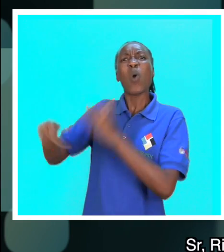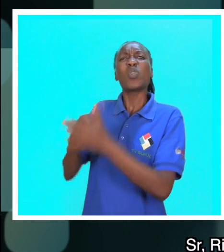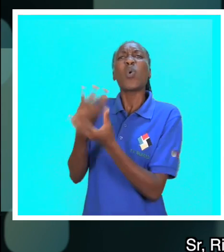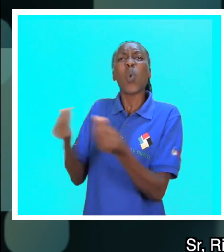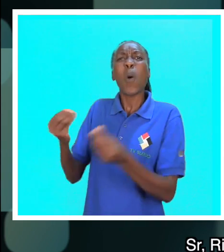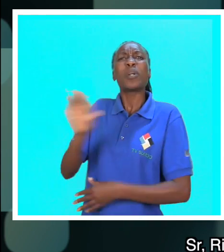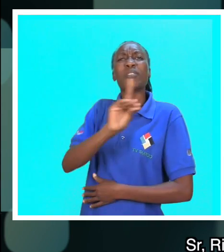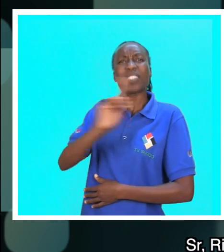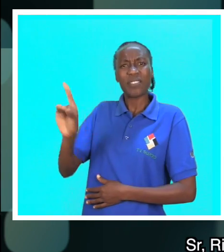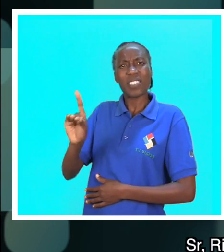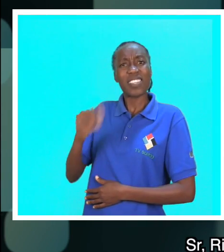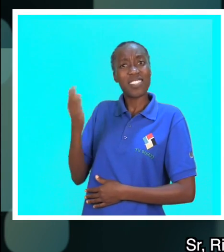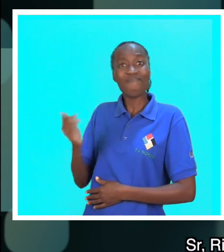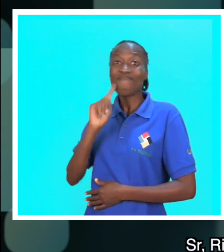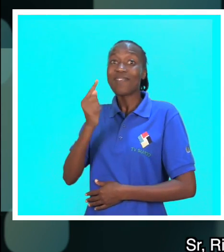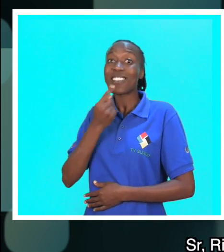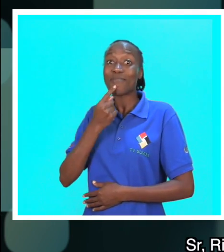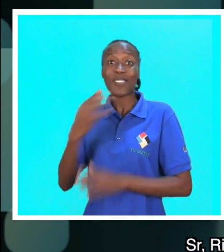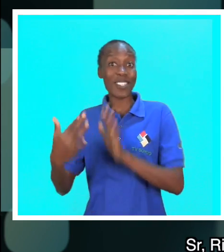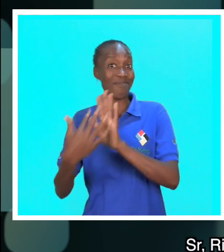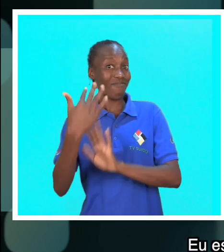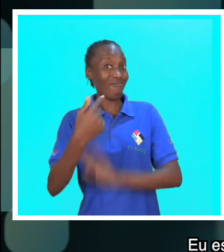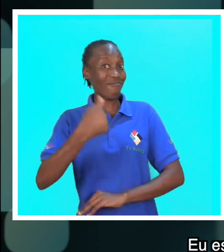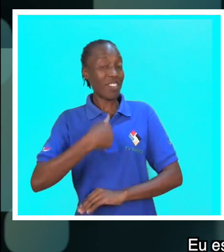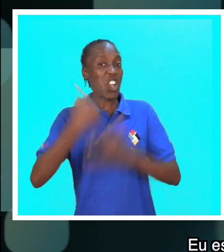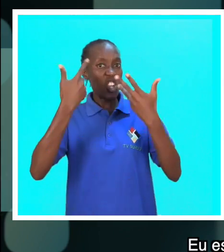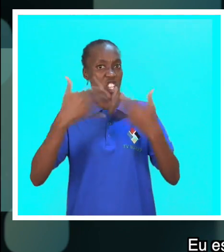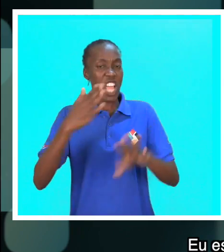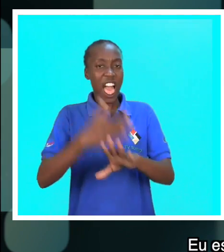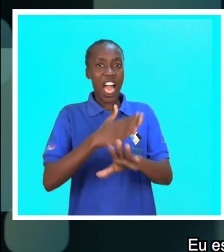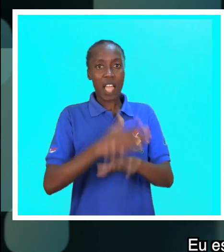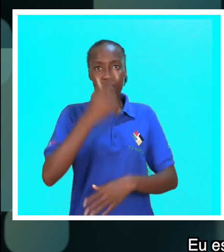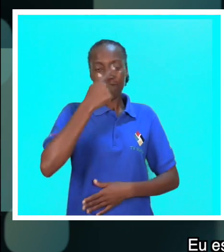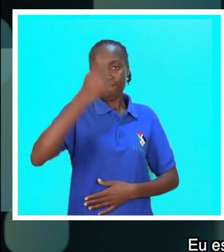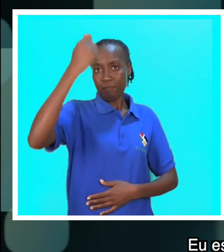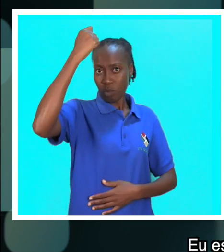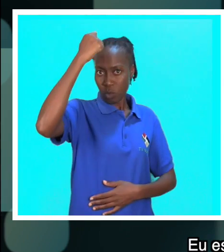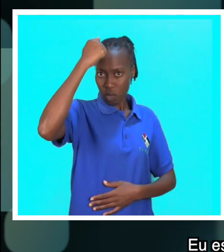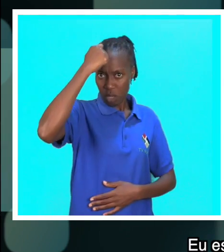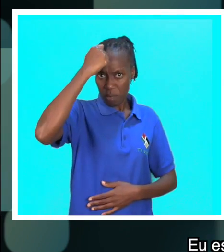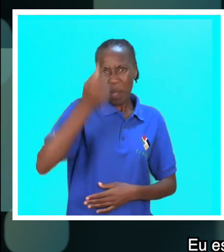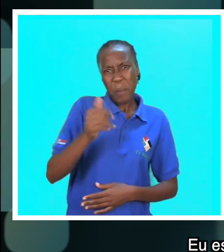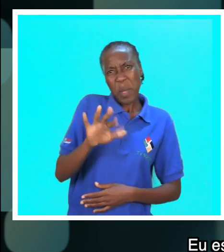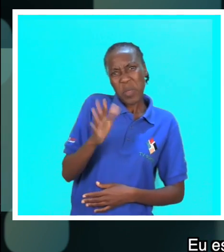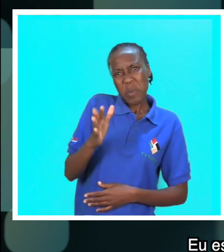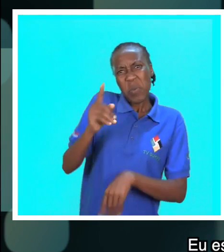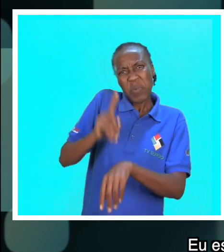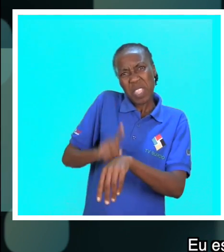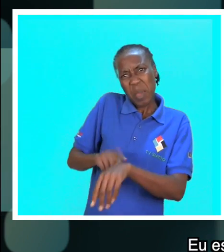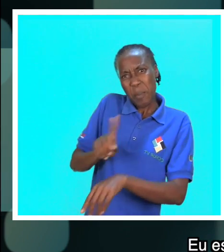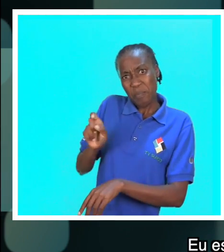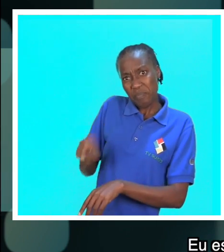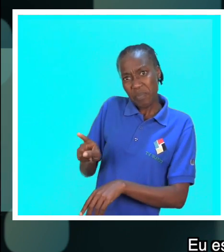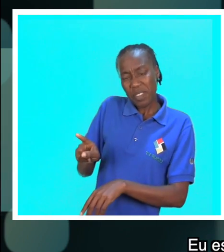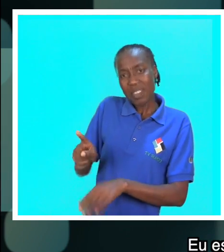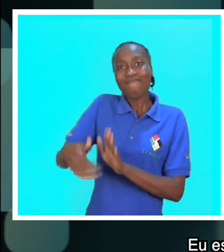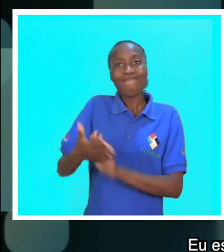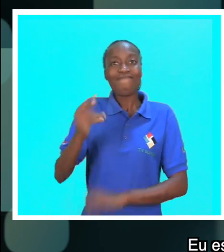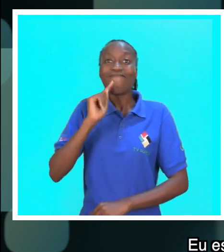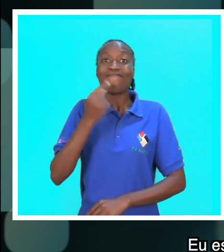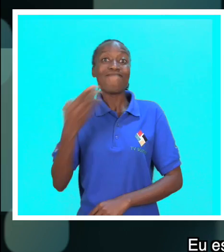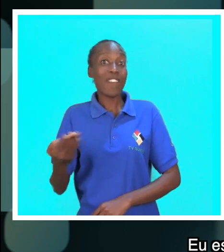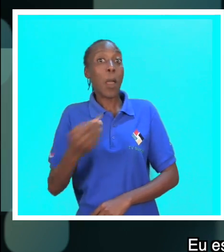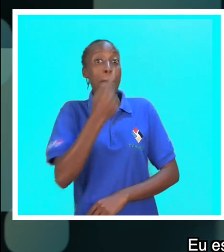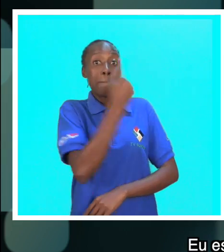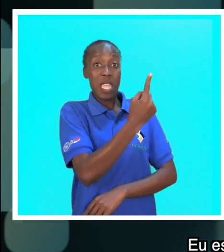sua deficiência, em poucas palavras? Eu estive no exército. Mais ou menos aqui onde? E a partir